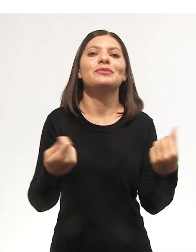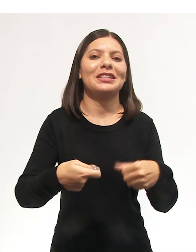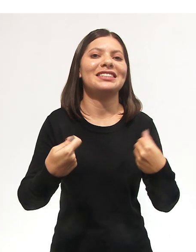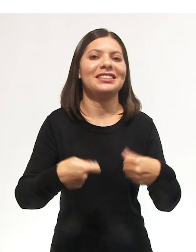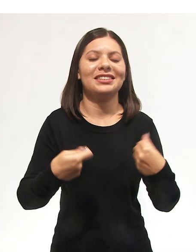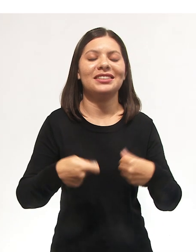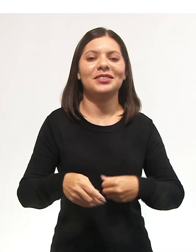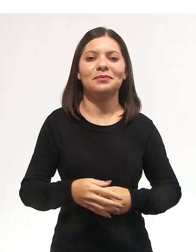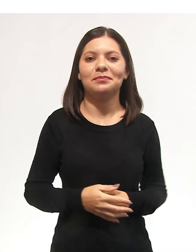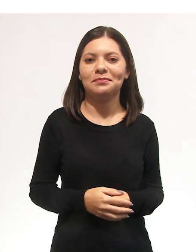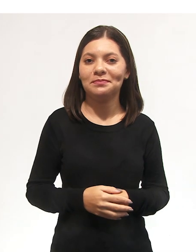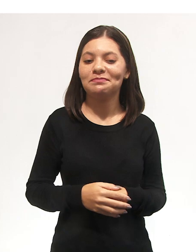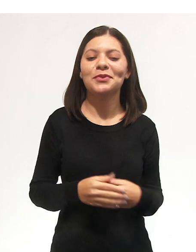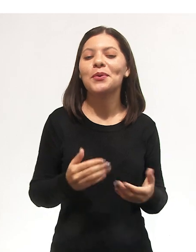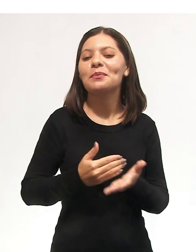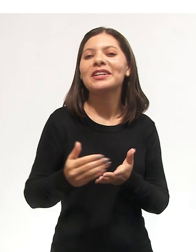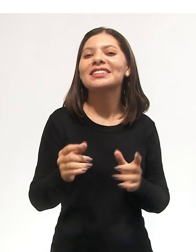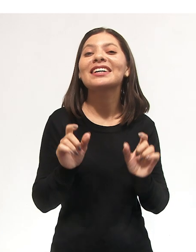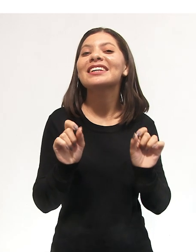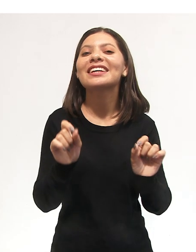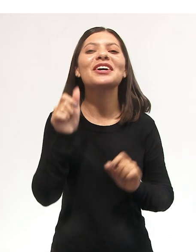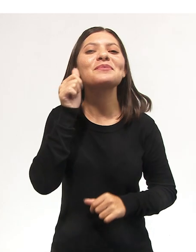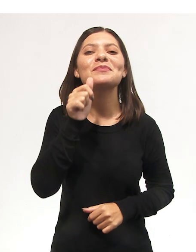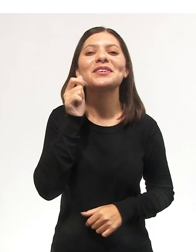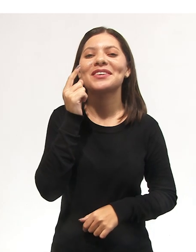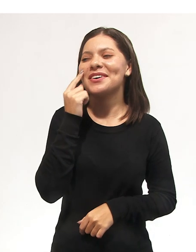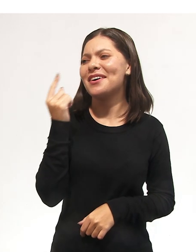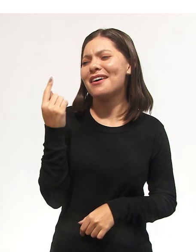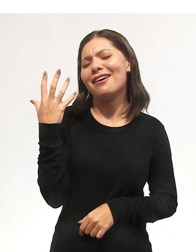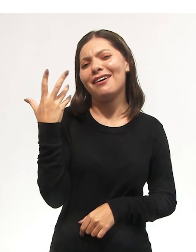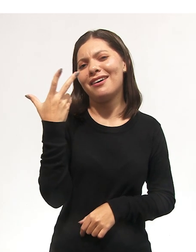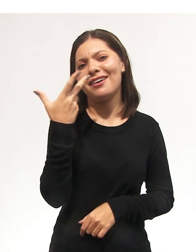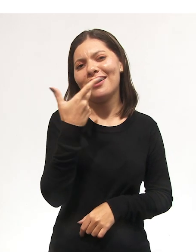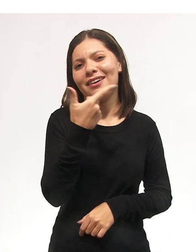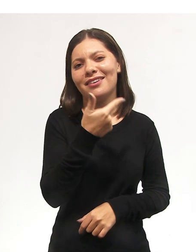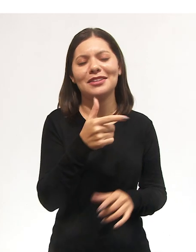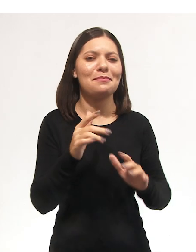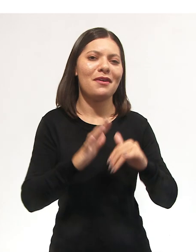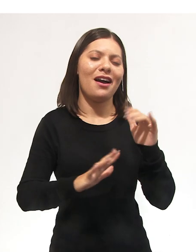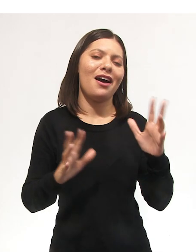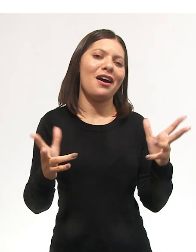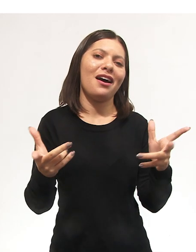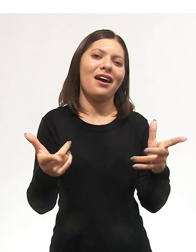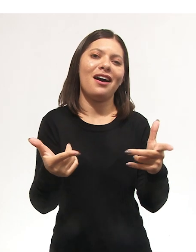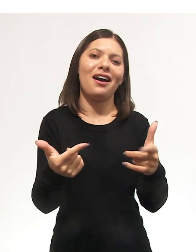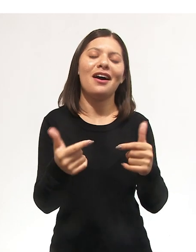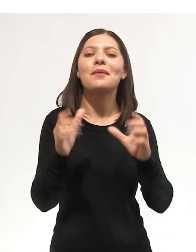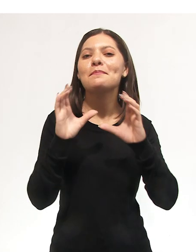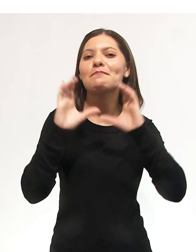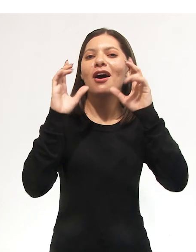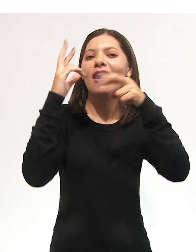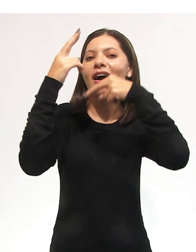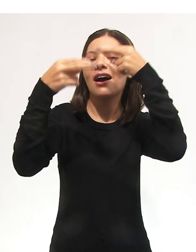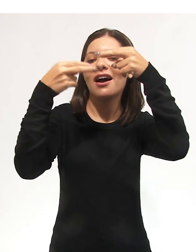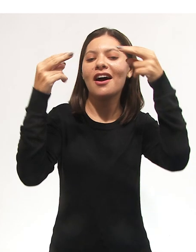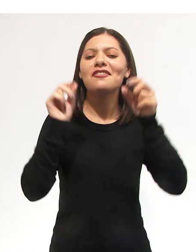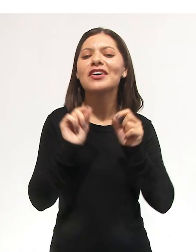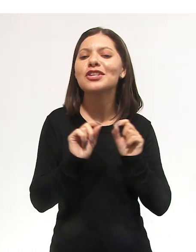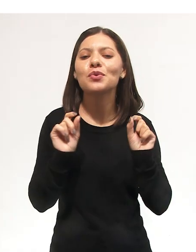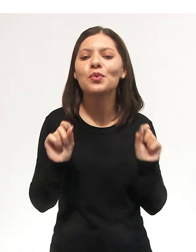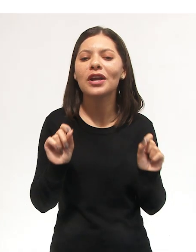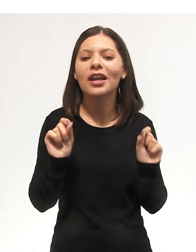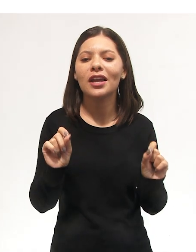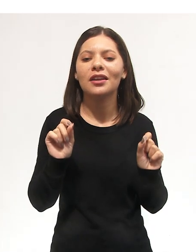contemporaneidade. E a gente começa com ela, que é maravilhosa, a Mafalda. Olha, o que será que a Mafalda está fazendo,